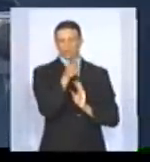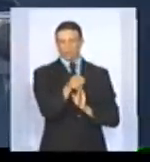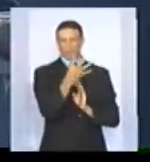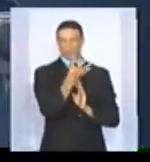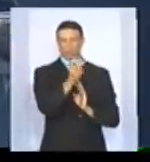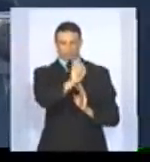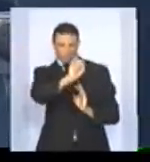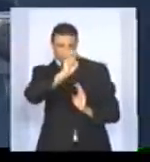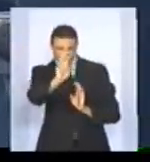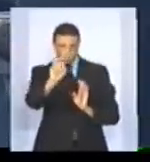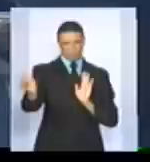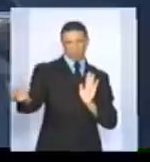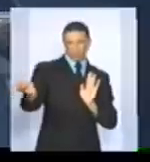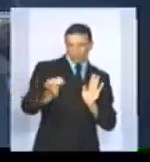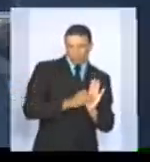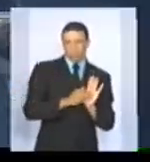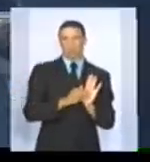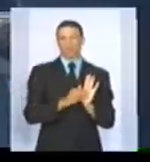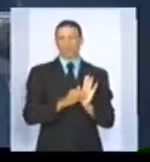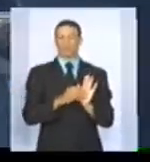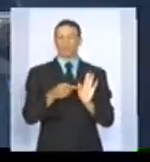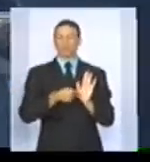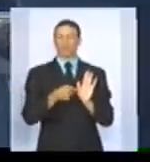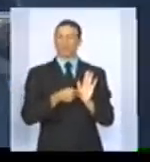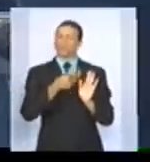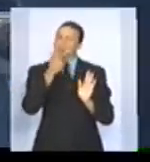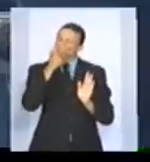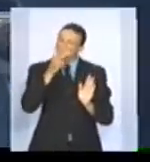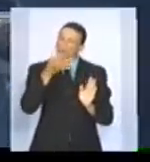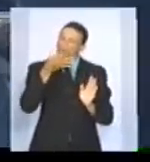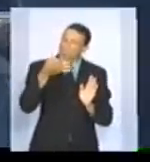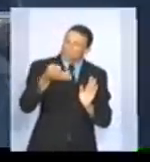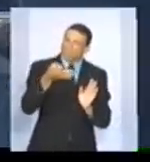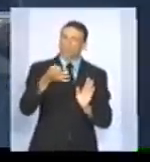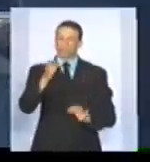até o julgamento da demanda constitucional é o que poderá fazer